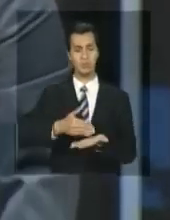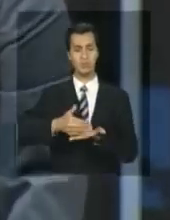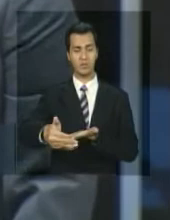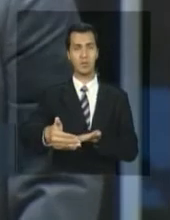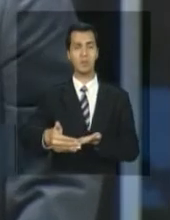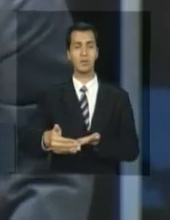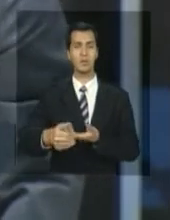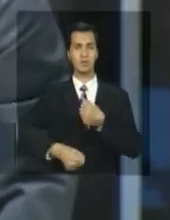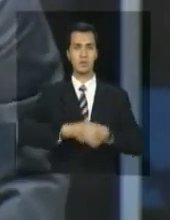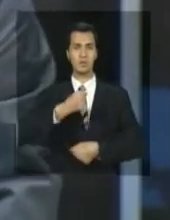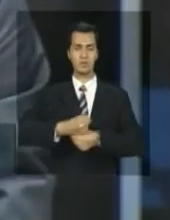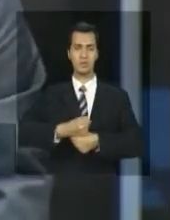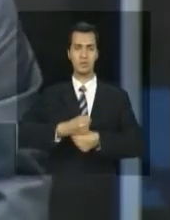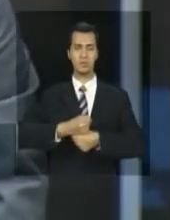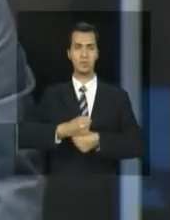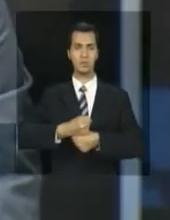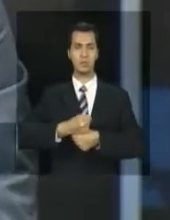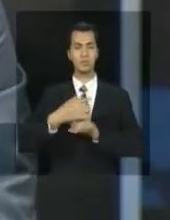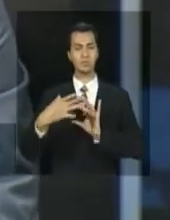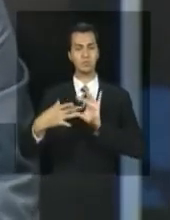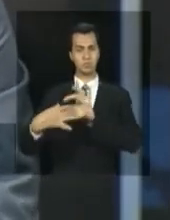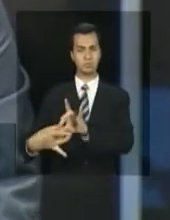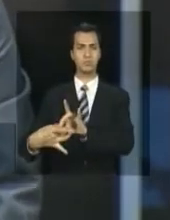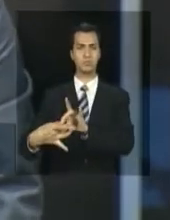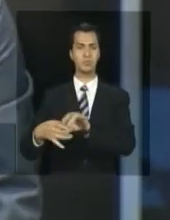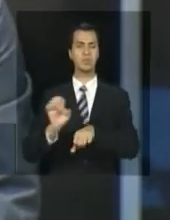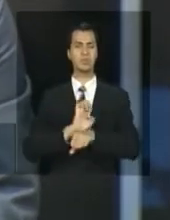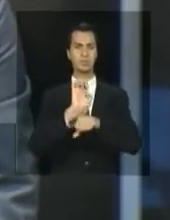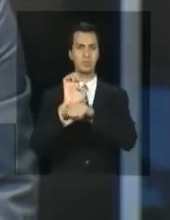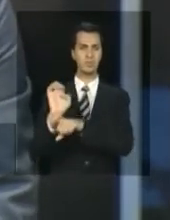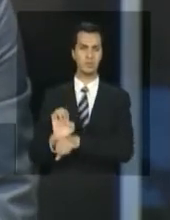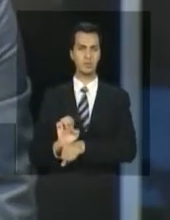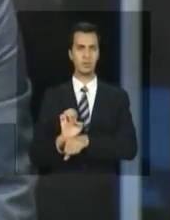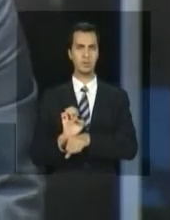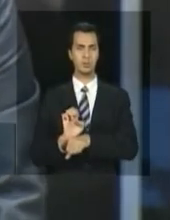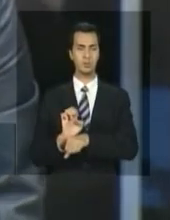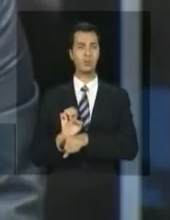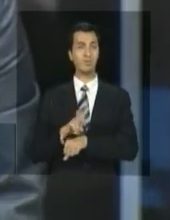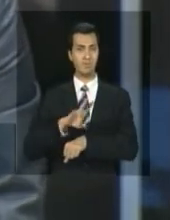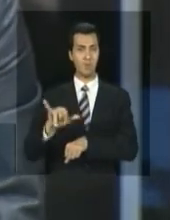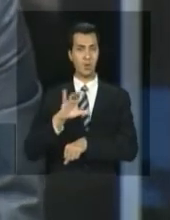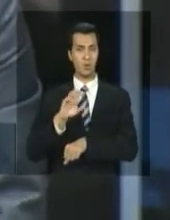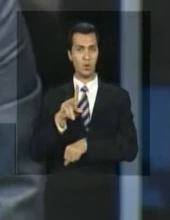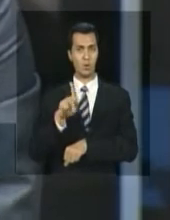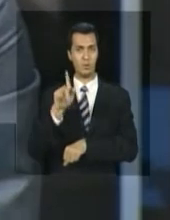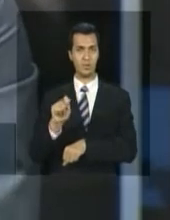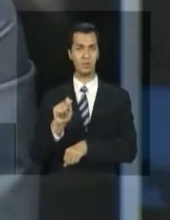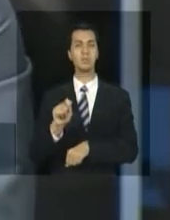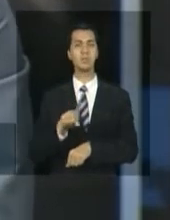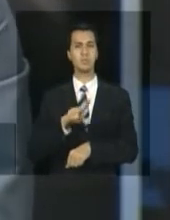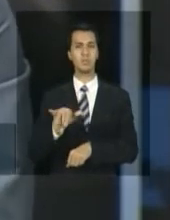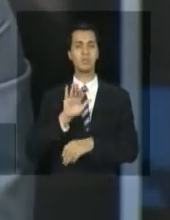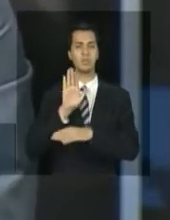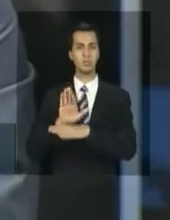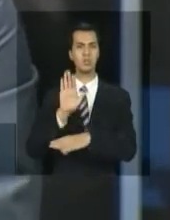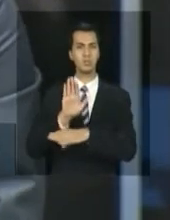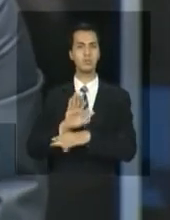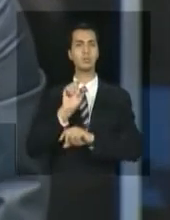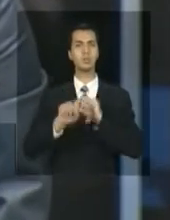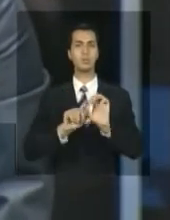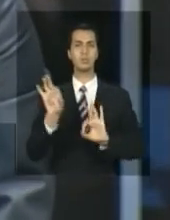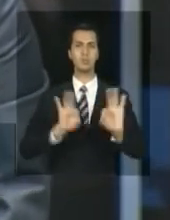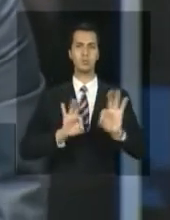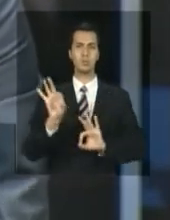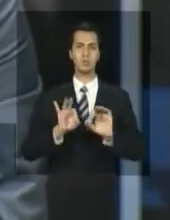implementação, em parceria com os estados sede da Copa, as ações necessárias ao plano de